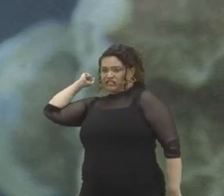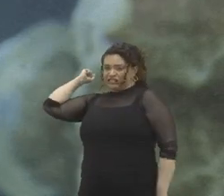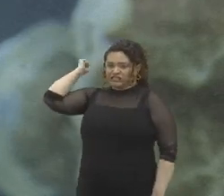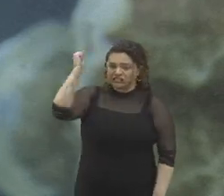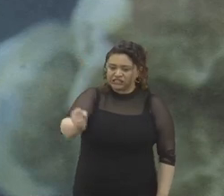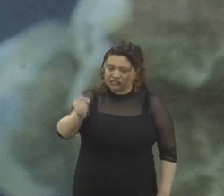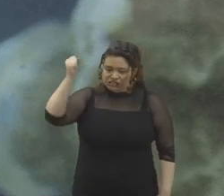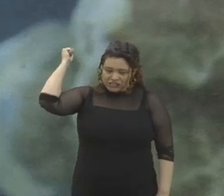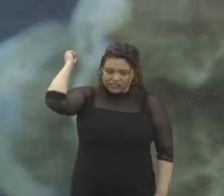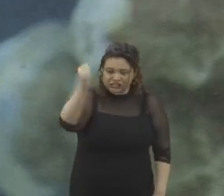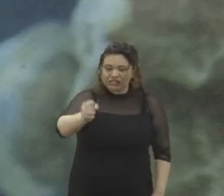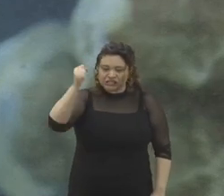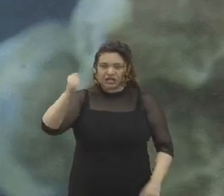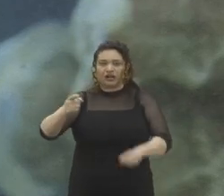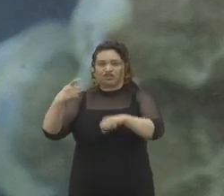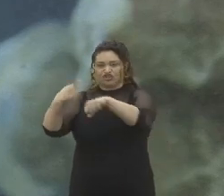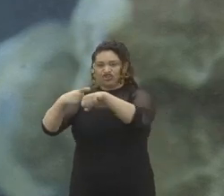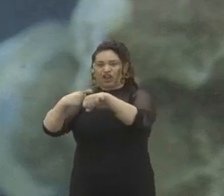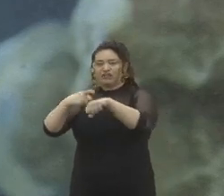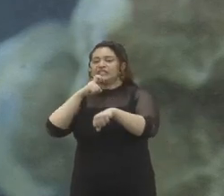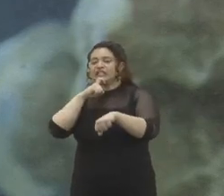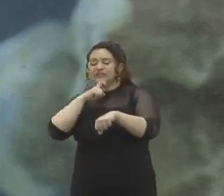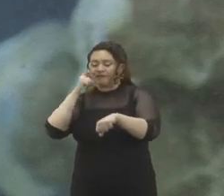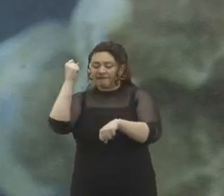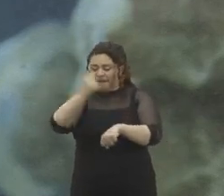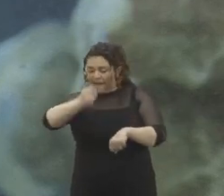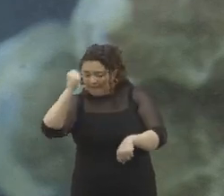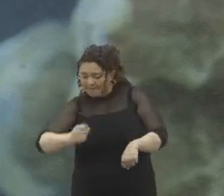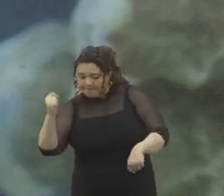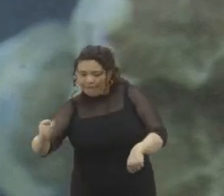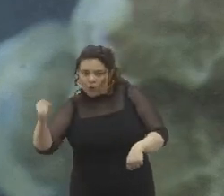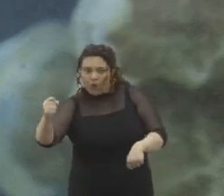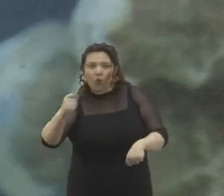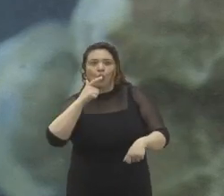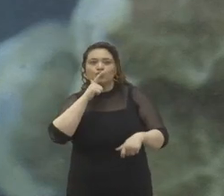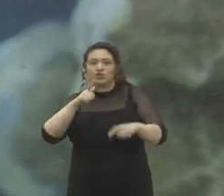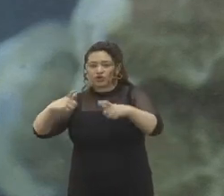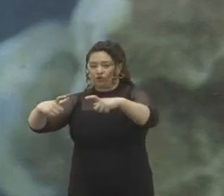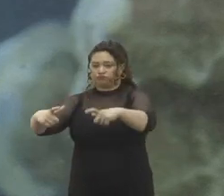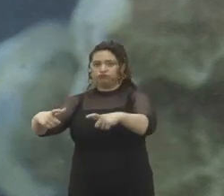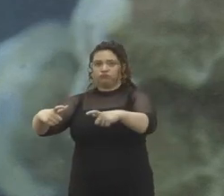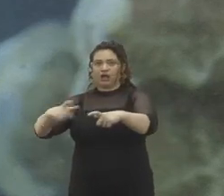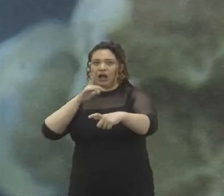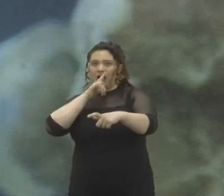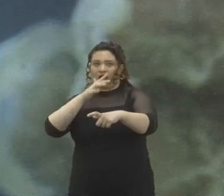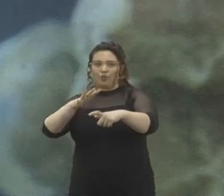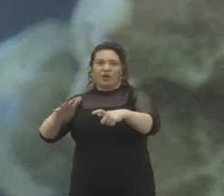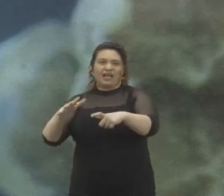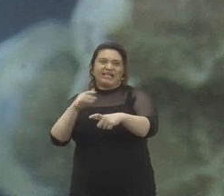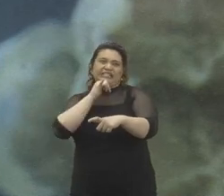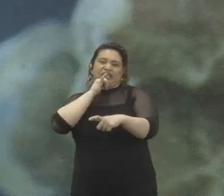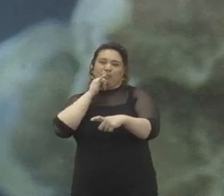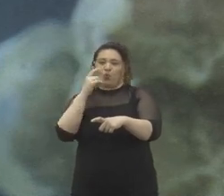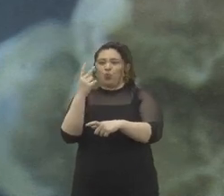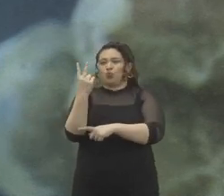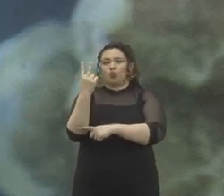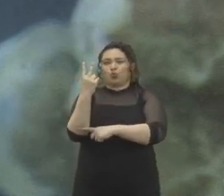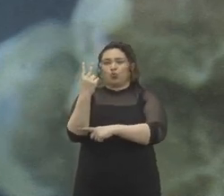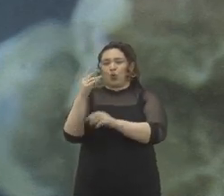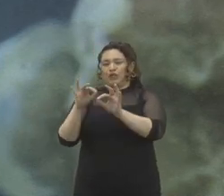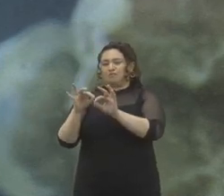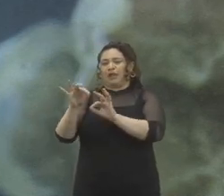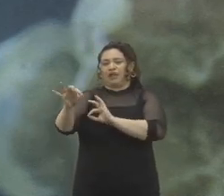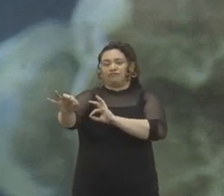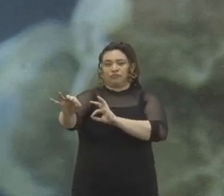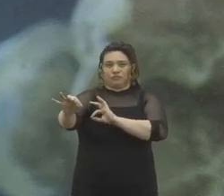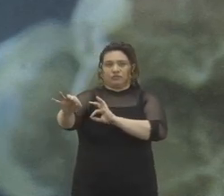furar o o gelo para chegar na água lá embaixo e ele furava cerca de 2 m de Gelo